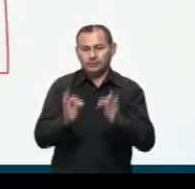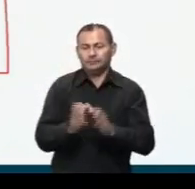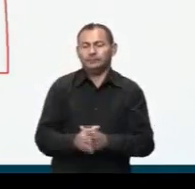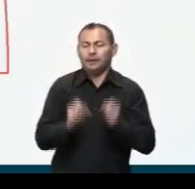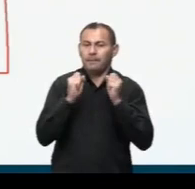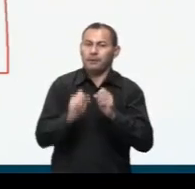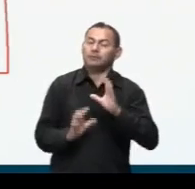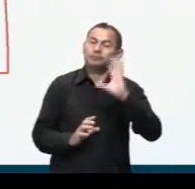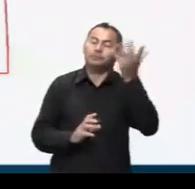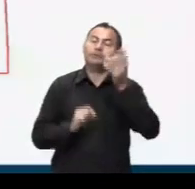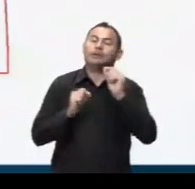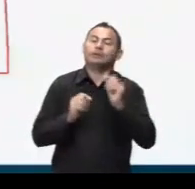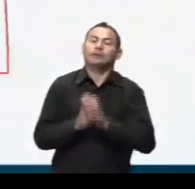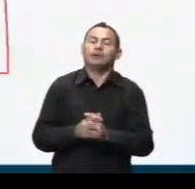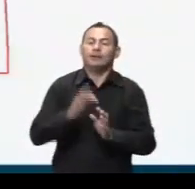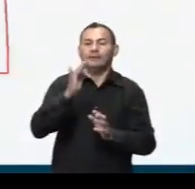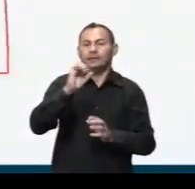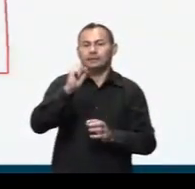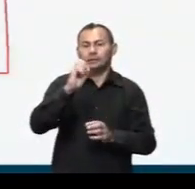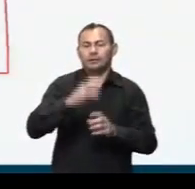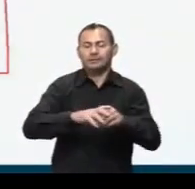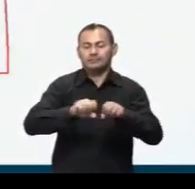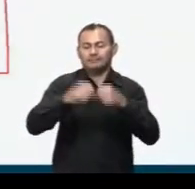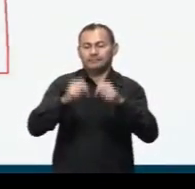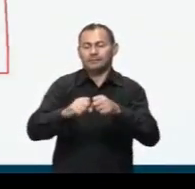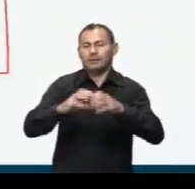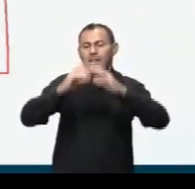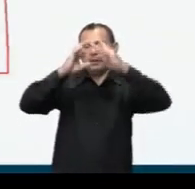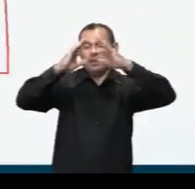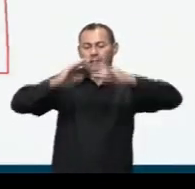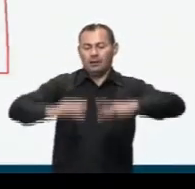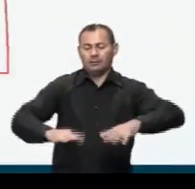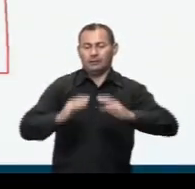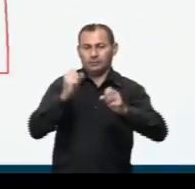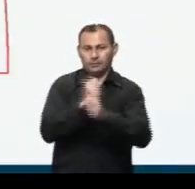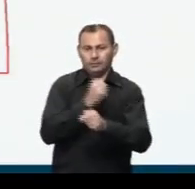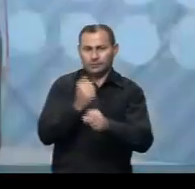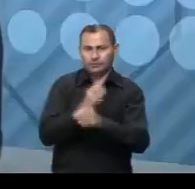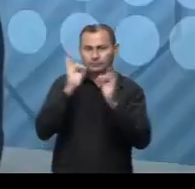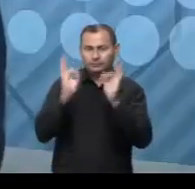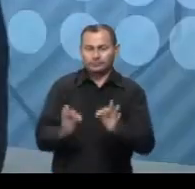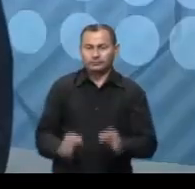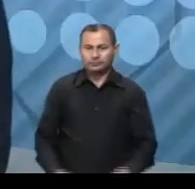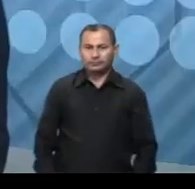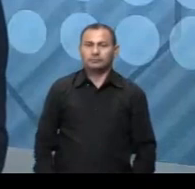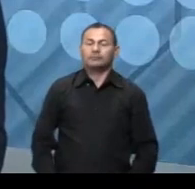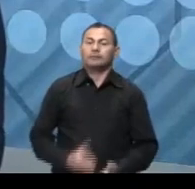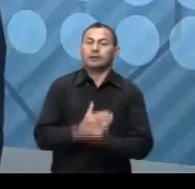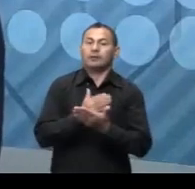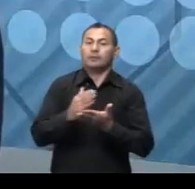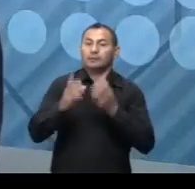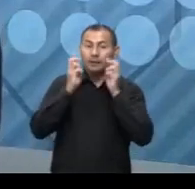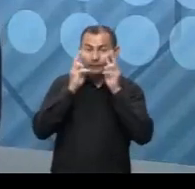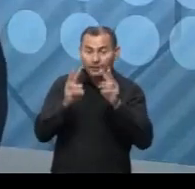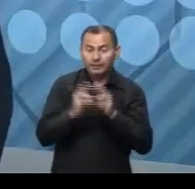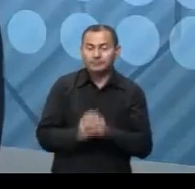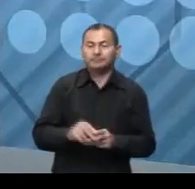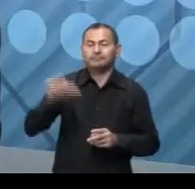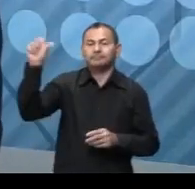O que pode ocasionar o quê? Fissuras, trinca e até desabamento da construção, tá? Então, a gente já começa a ver